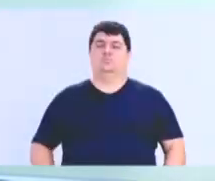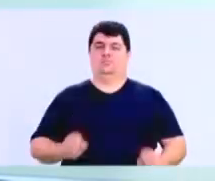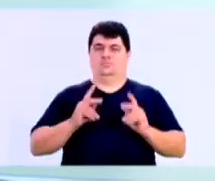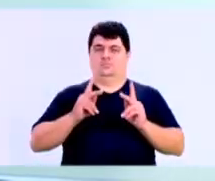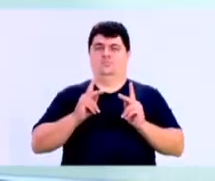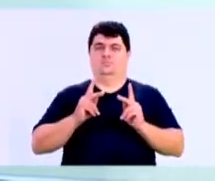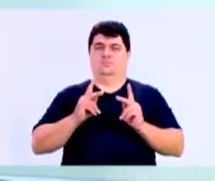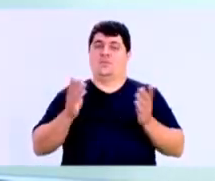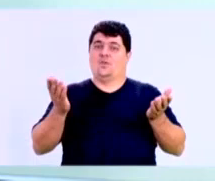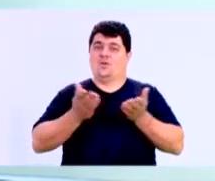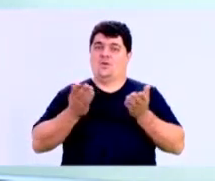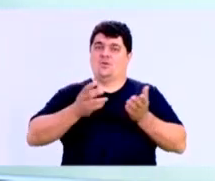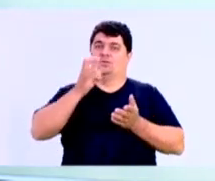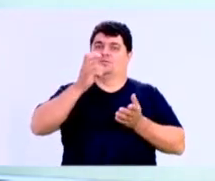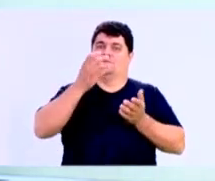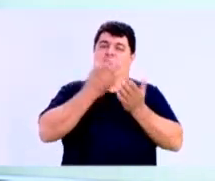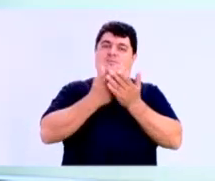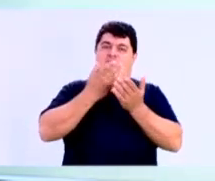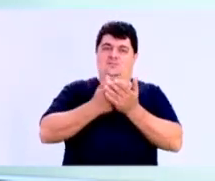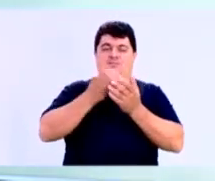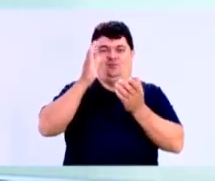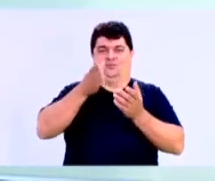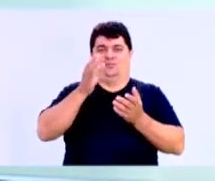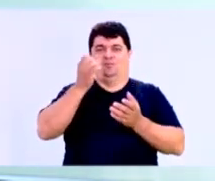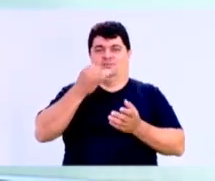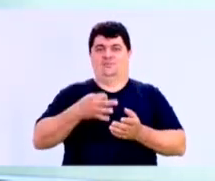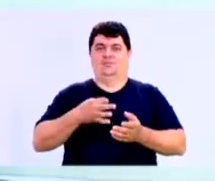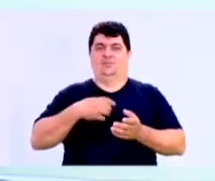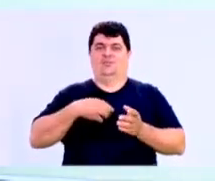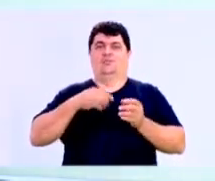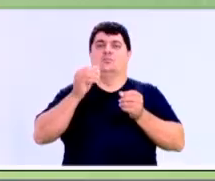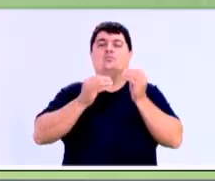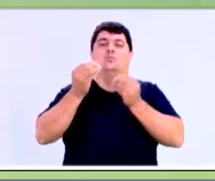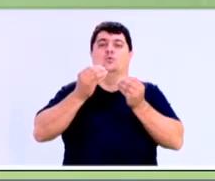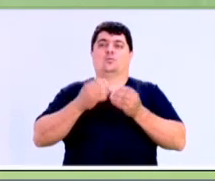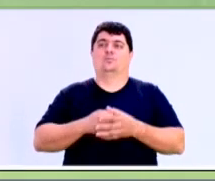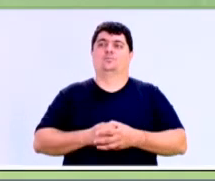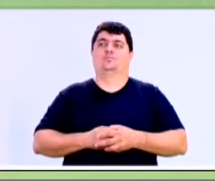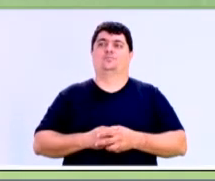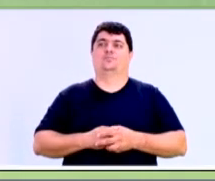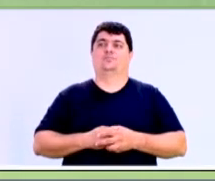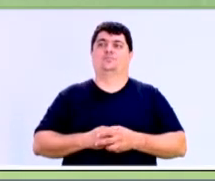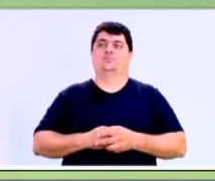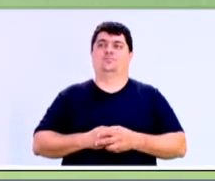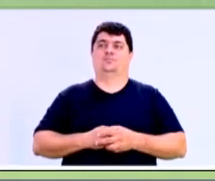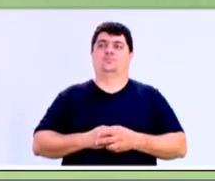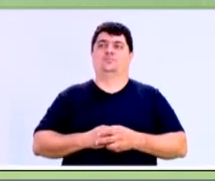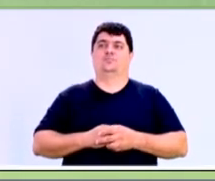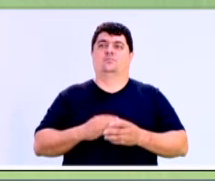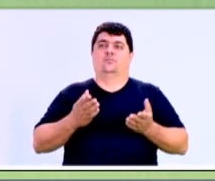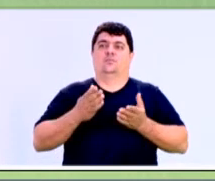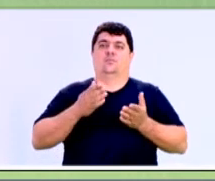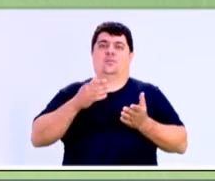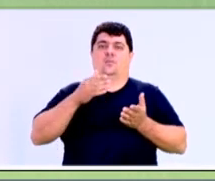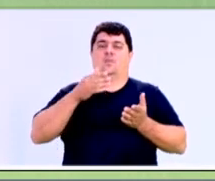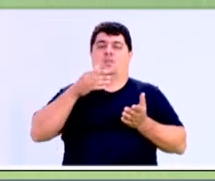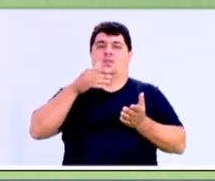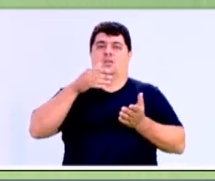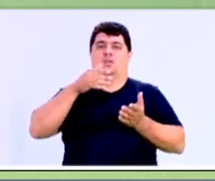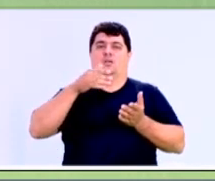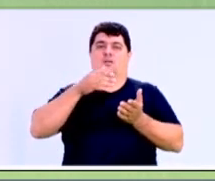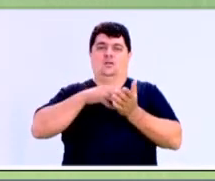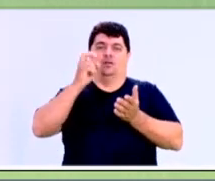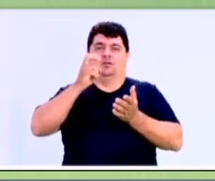ok? Hoje é a nossa quinta aula, como falei agora há pouco. Vamos lá para a agenda da nossa aula? Então, na nossa quinta aula, a nossa agenda